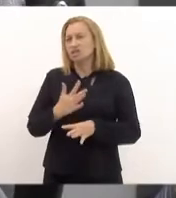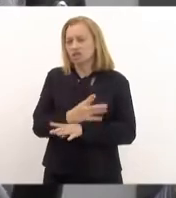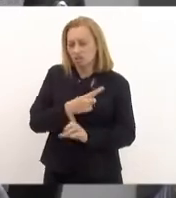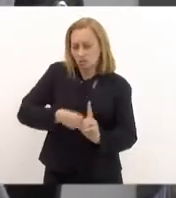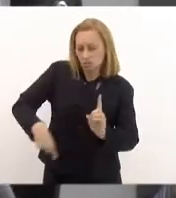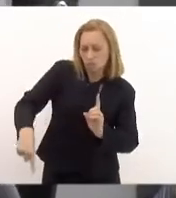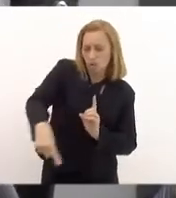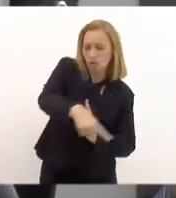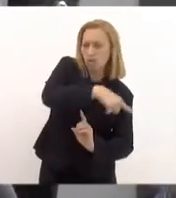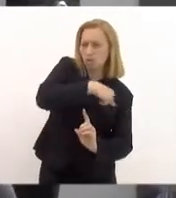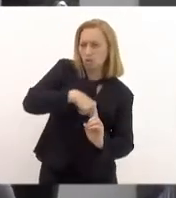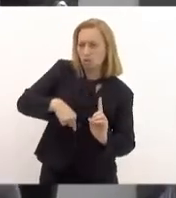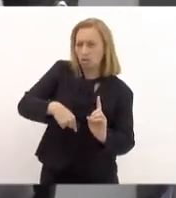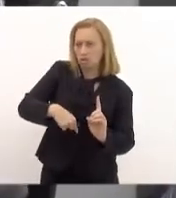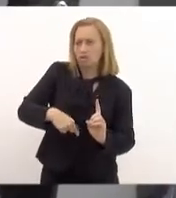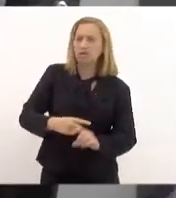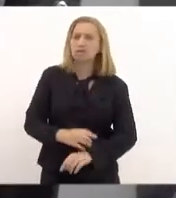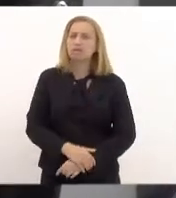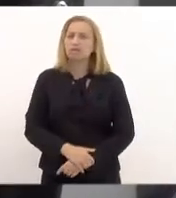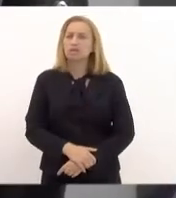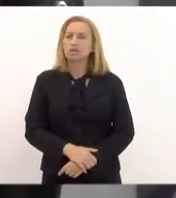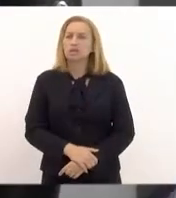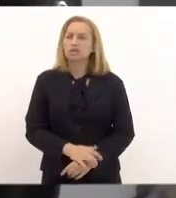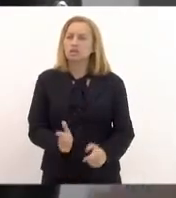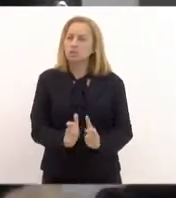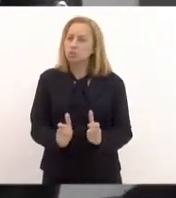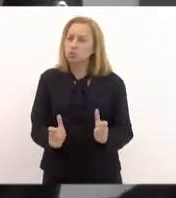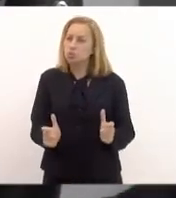margem, esse crescimento